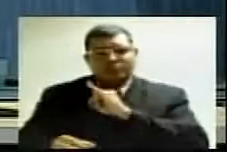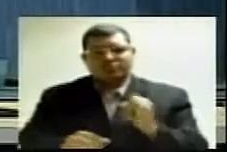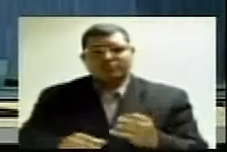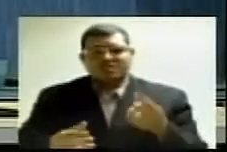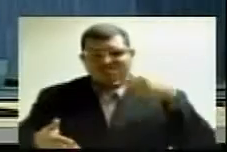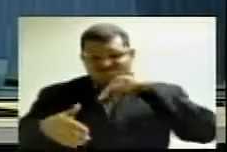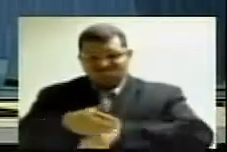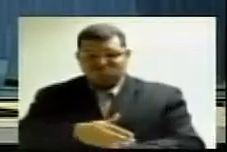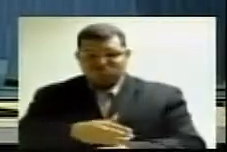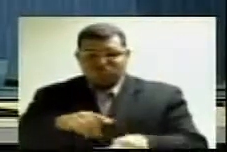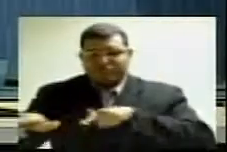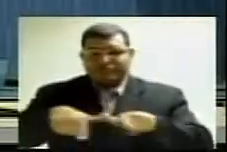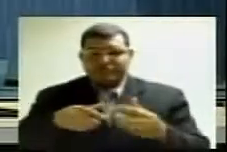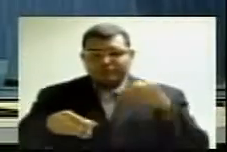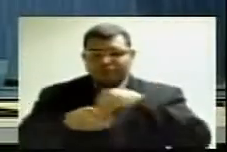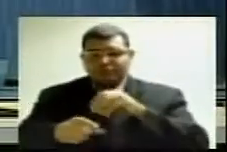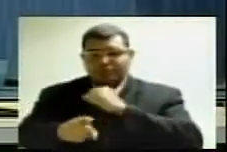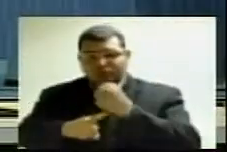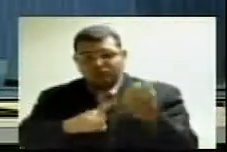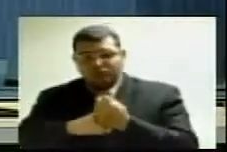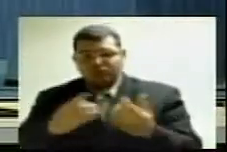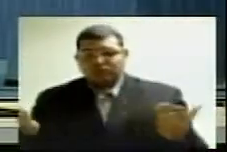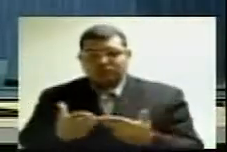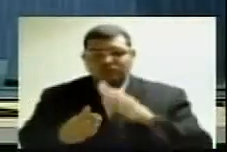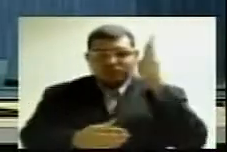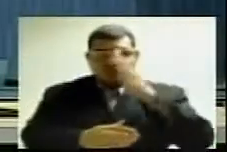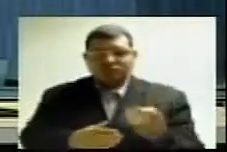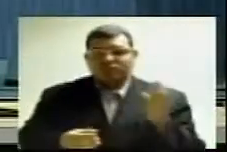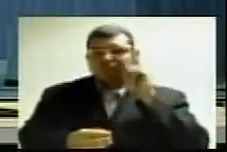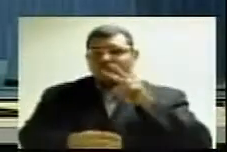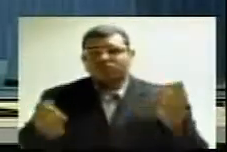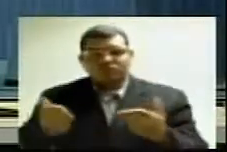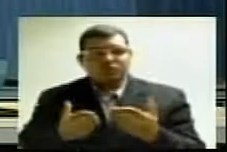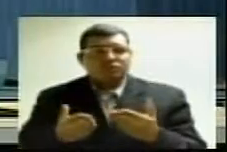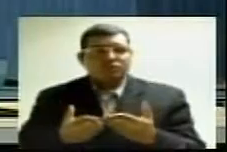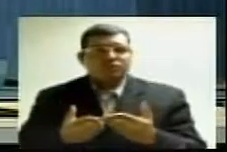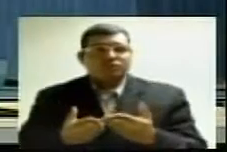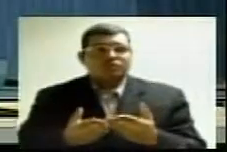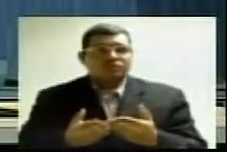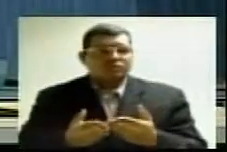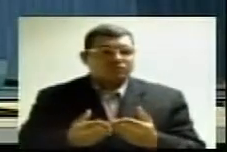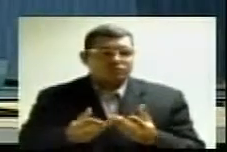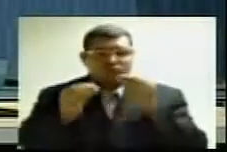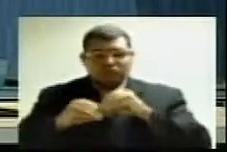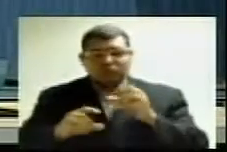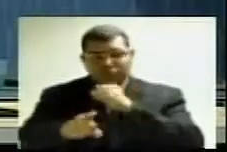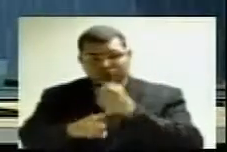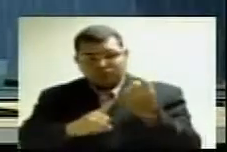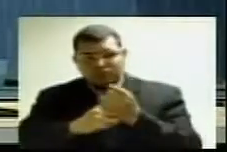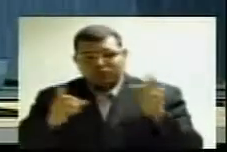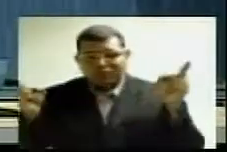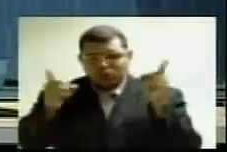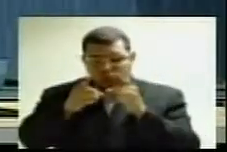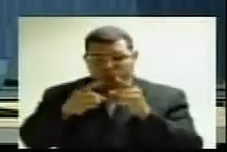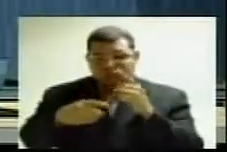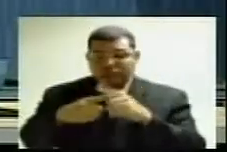de aprofundar as ações de inclusão social. E hoje o Brasil vê a inclusão social